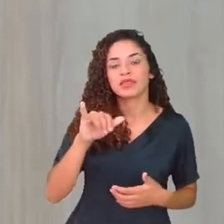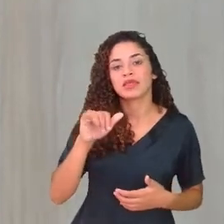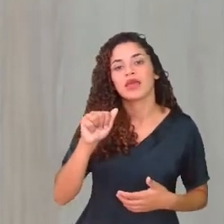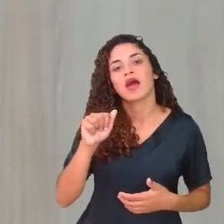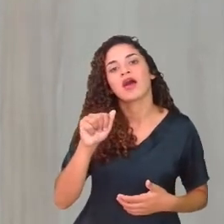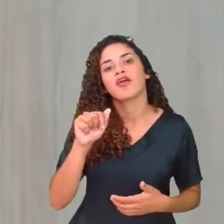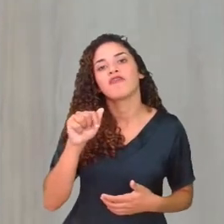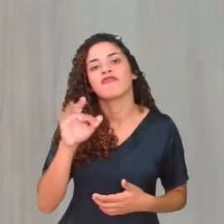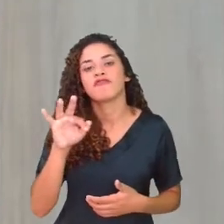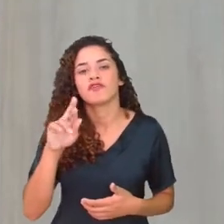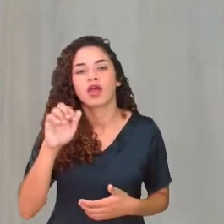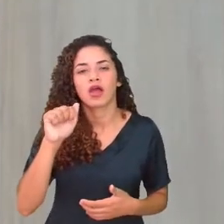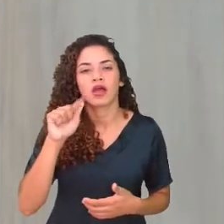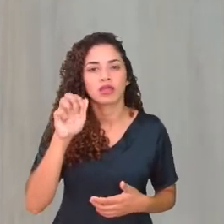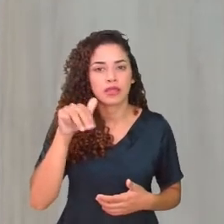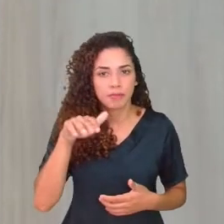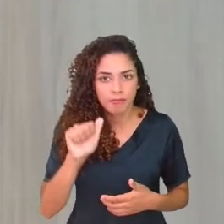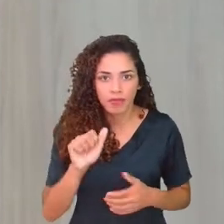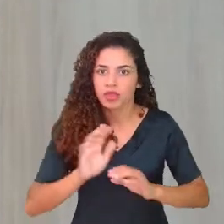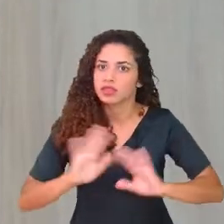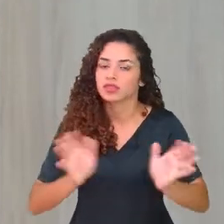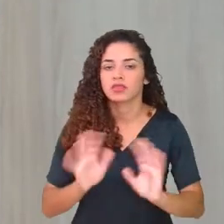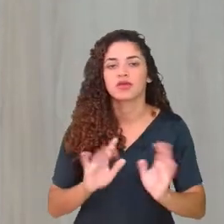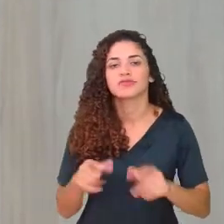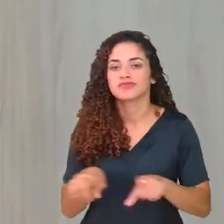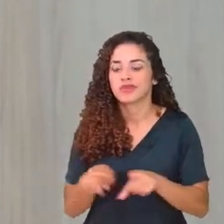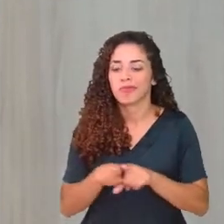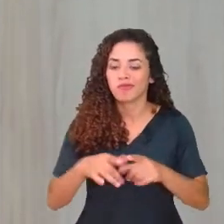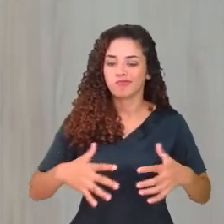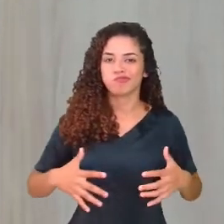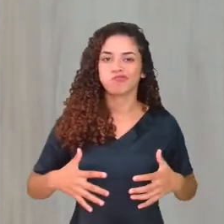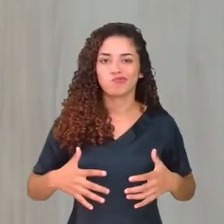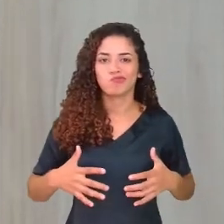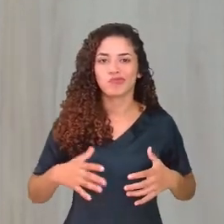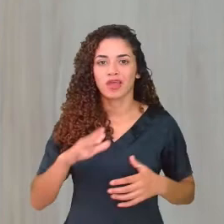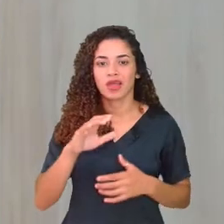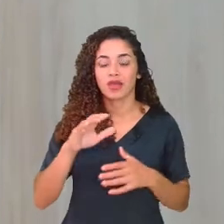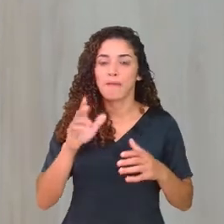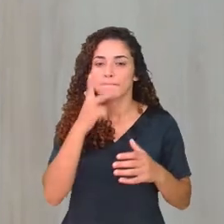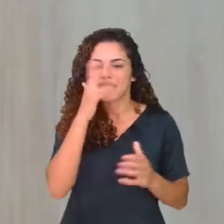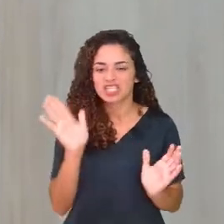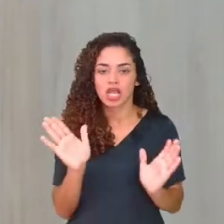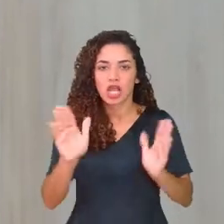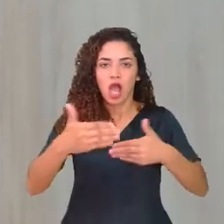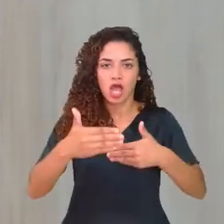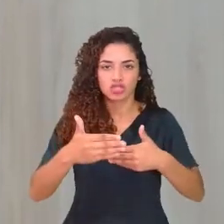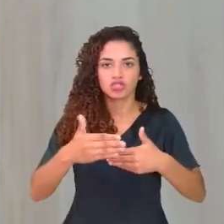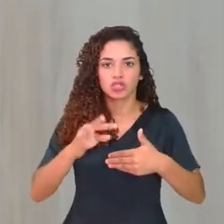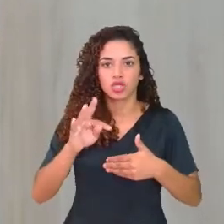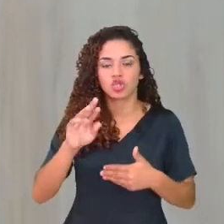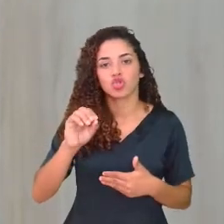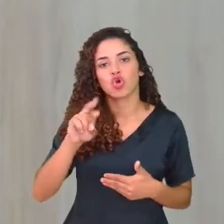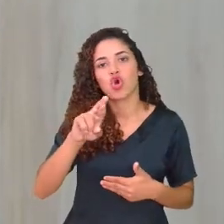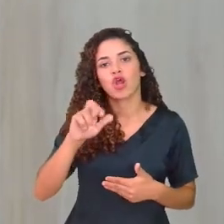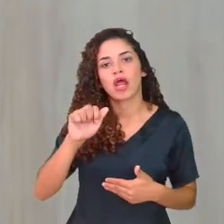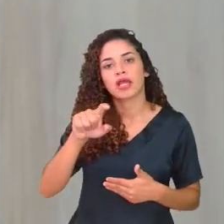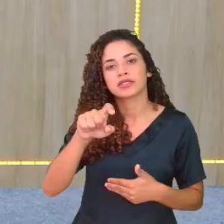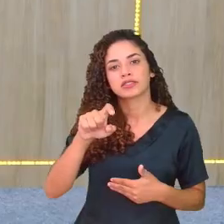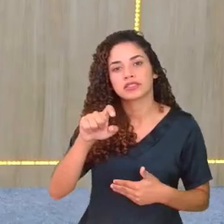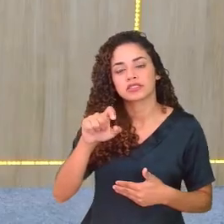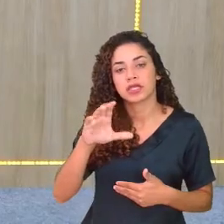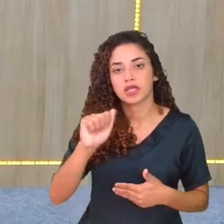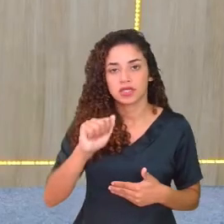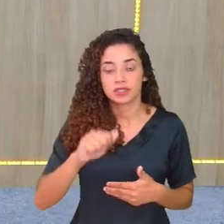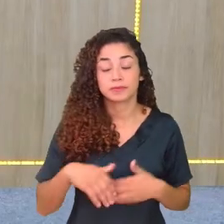intercostais, mas também a questão aí dessa caixa torácica. Vejam o que é que a gente tem mais de interessante, não é? É muito interessante também a